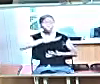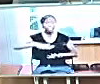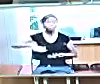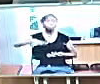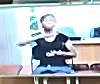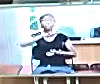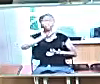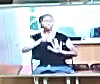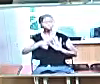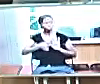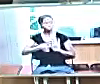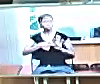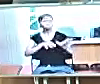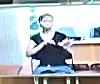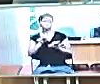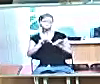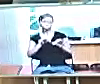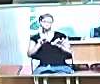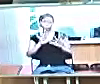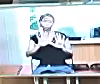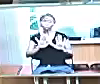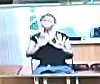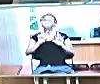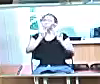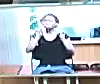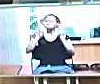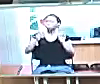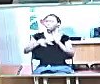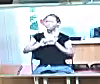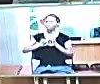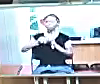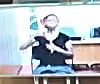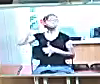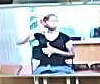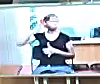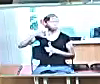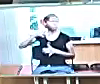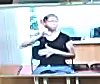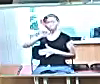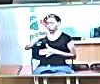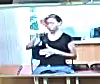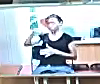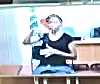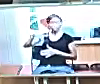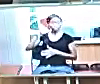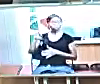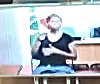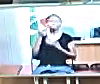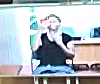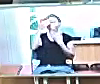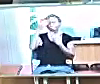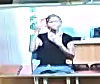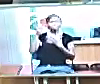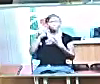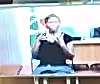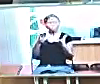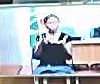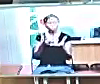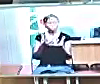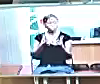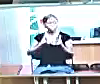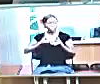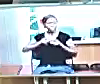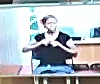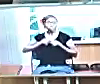então essas fala inicial é deputado doutor jean parece com um agradecimento a acolhida que a comissão tem feito